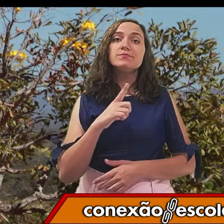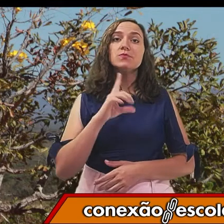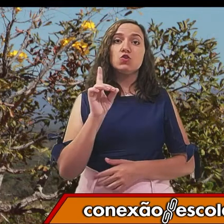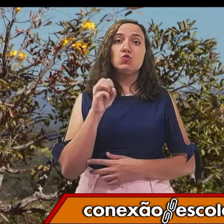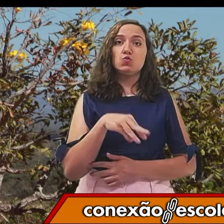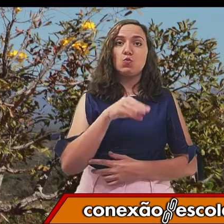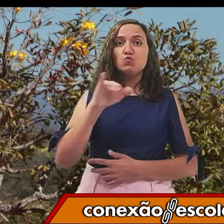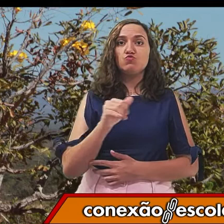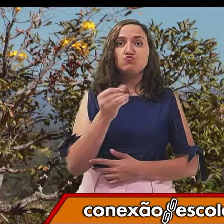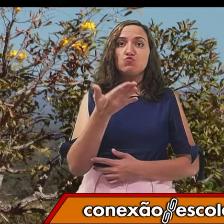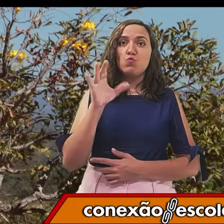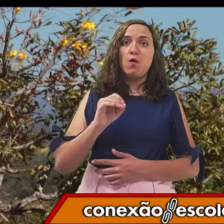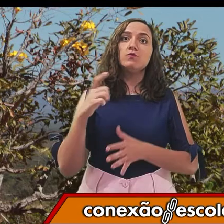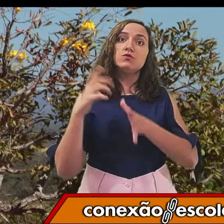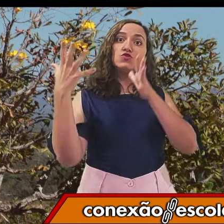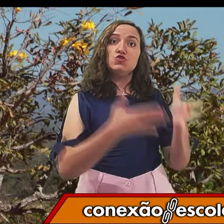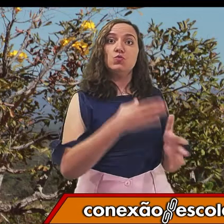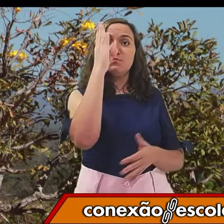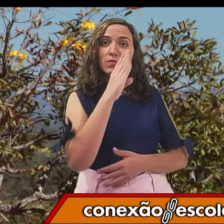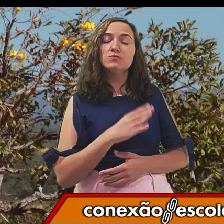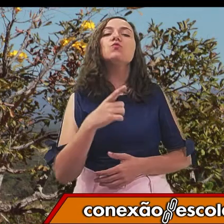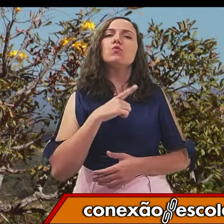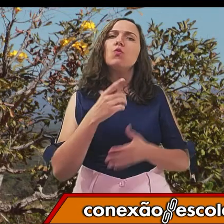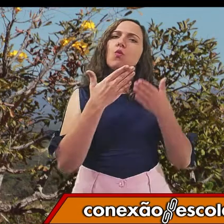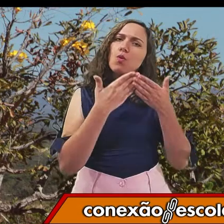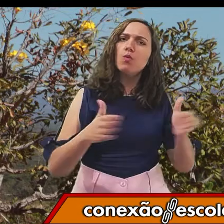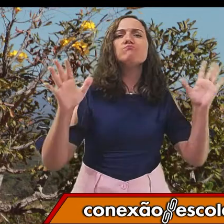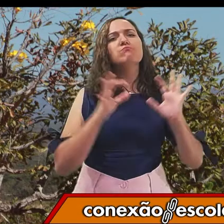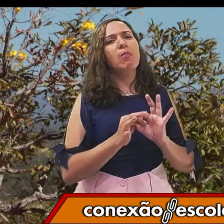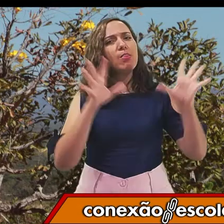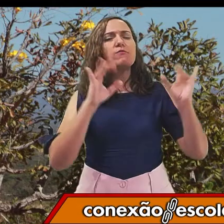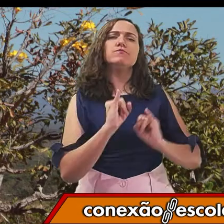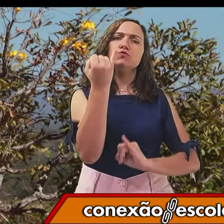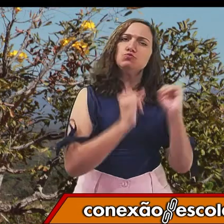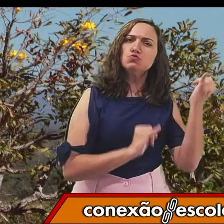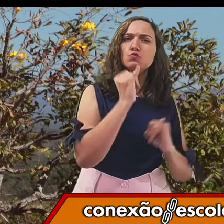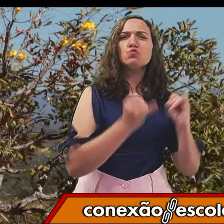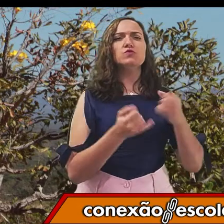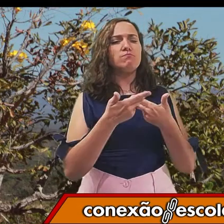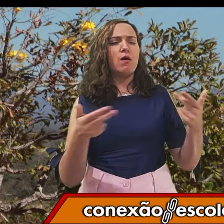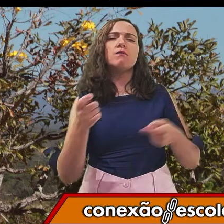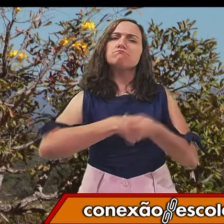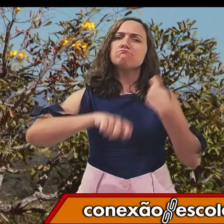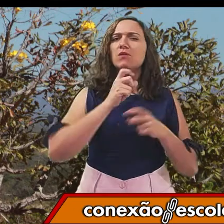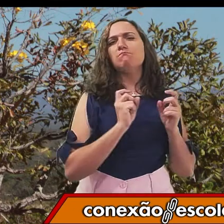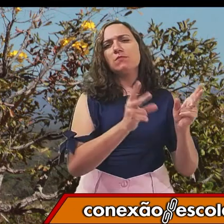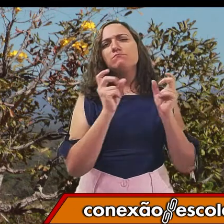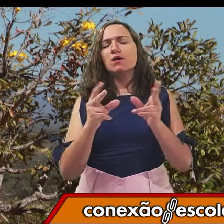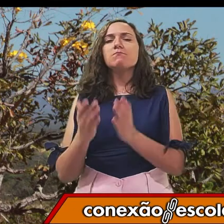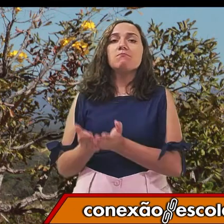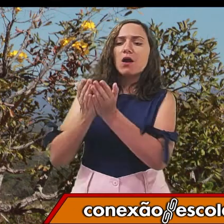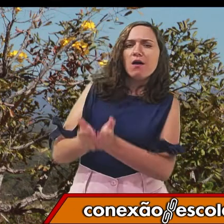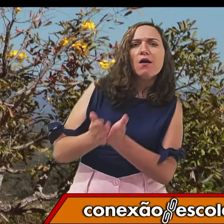autorizou o funcionamento de indústrias e a abertura dos portos, ou seja, a liberdade para comercializarmos